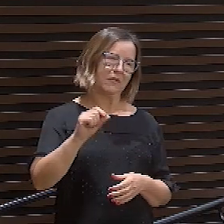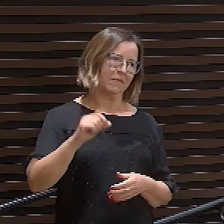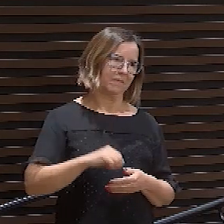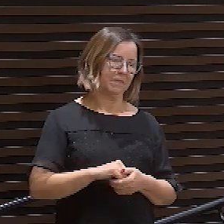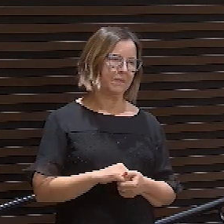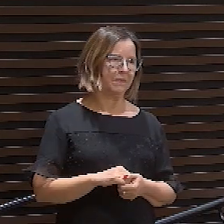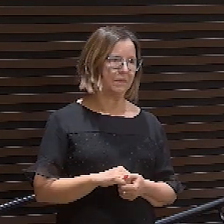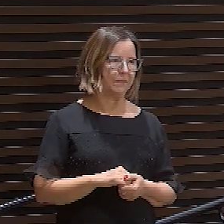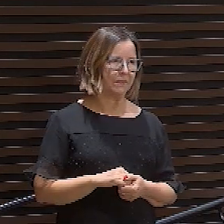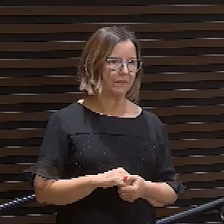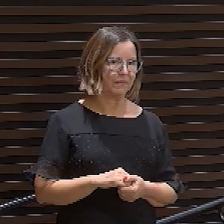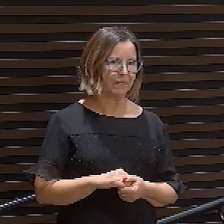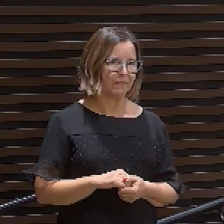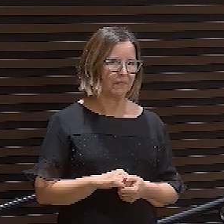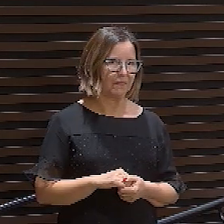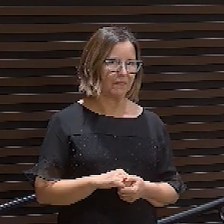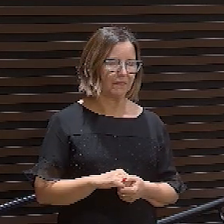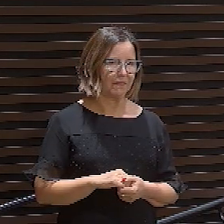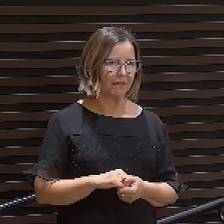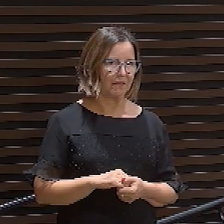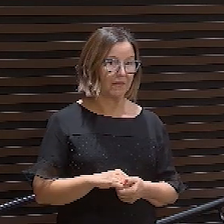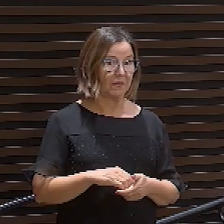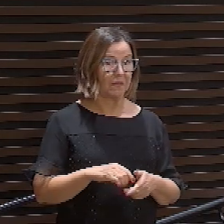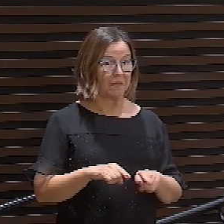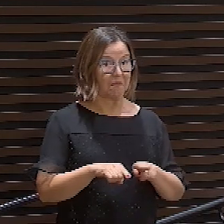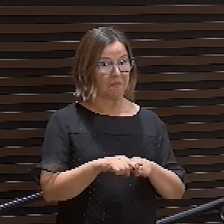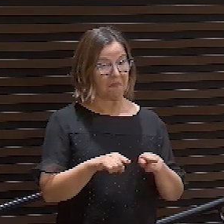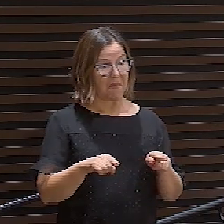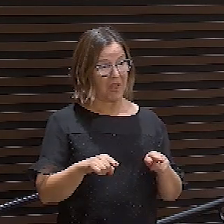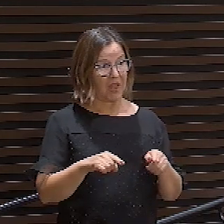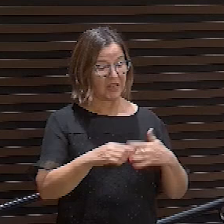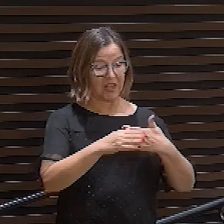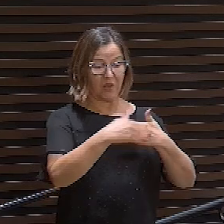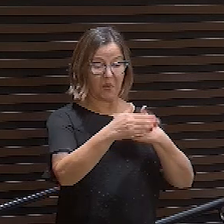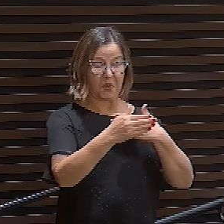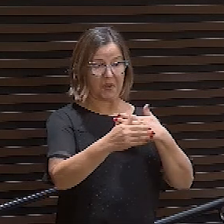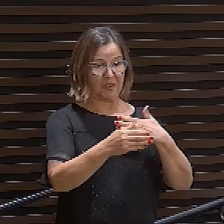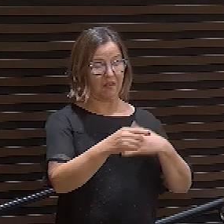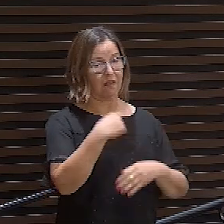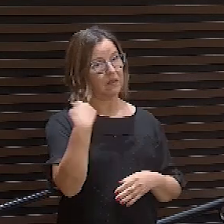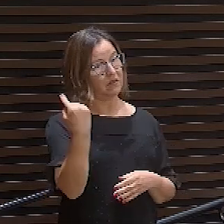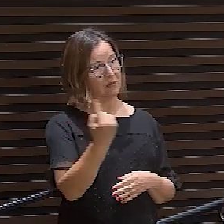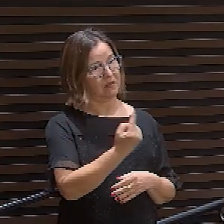Mas as consequências serão nossas.